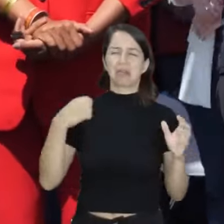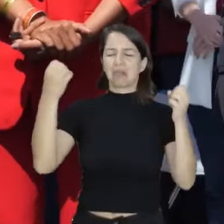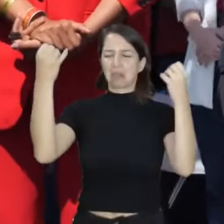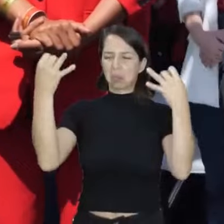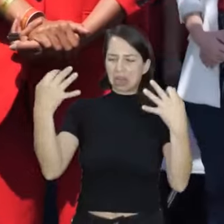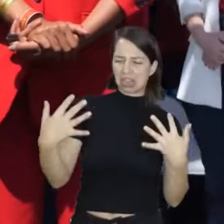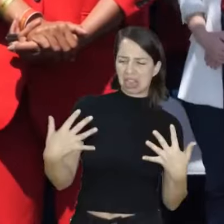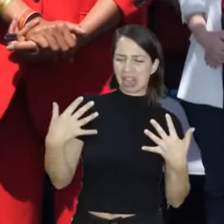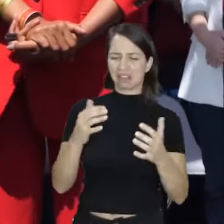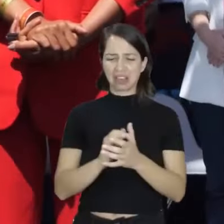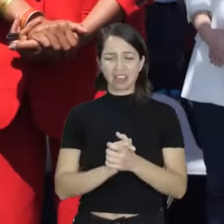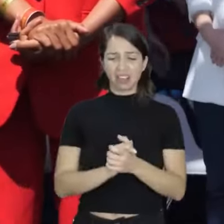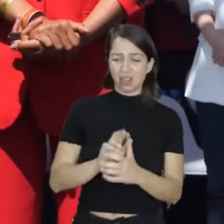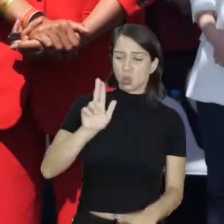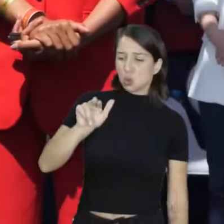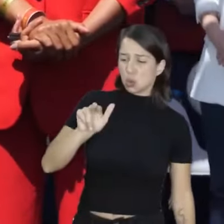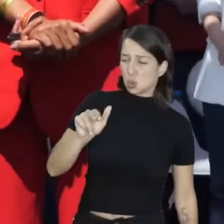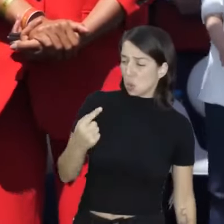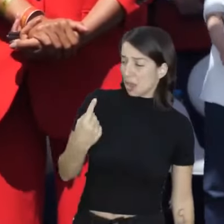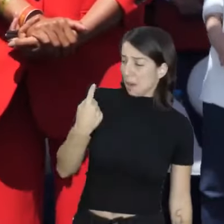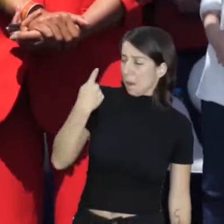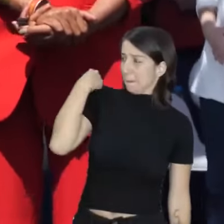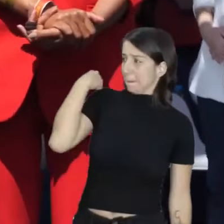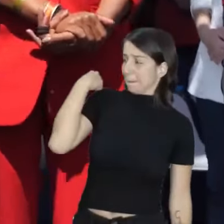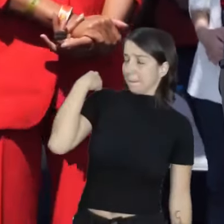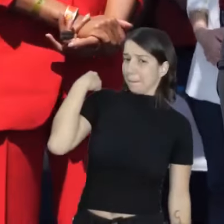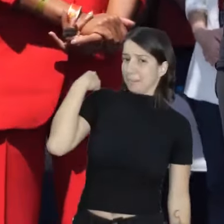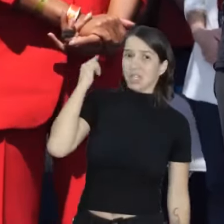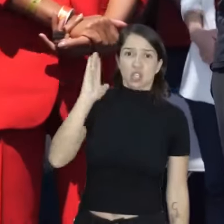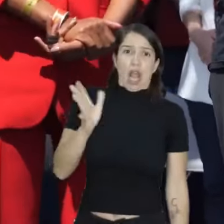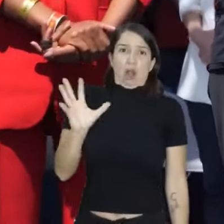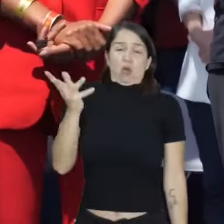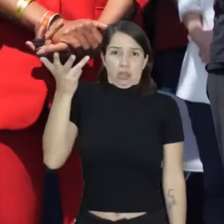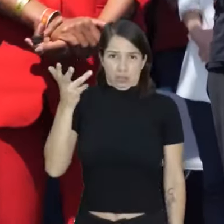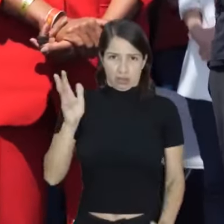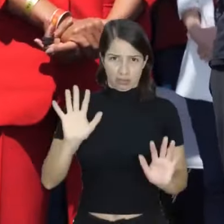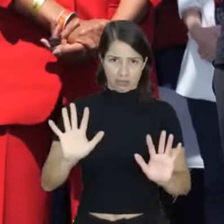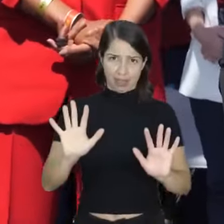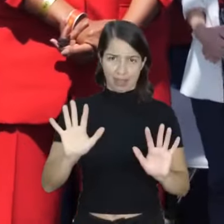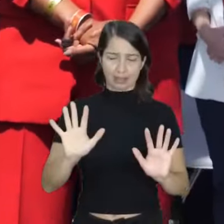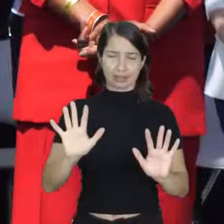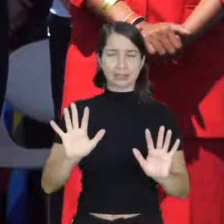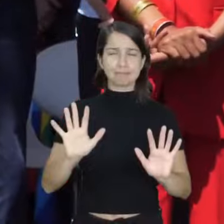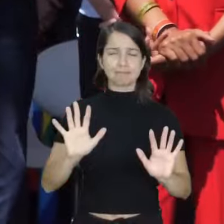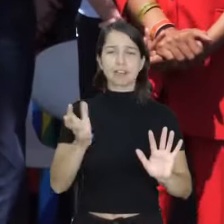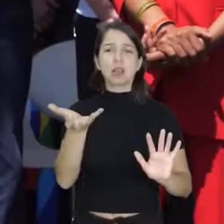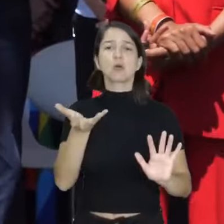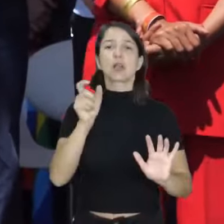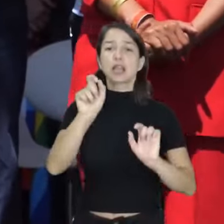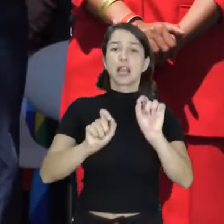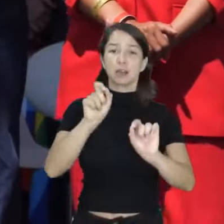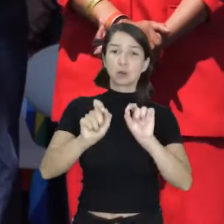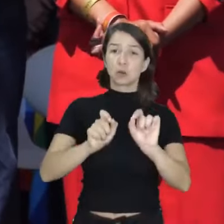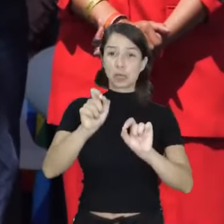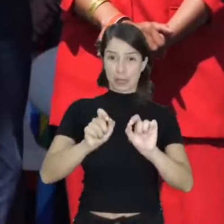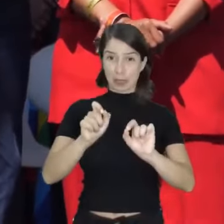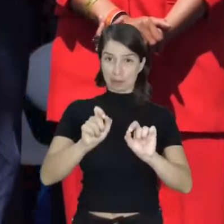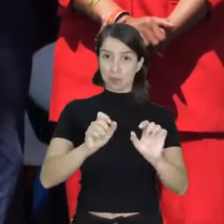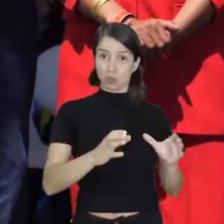E eu queria que nós passássemos a desafiar os bolsonaristas nesses 13